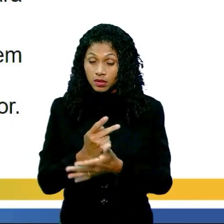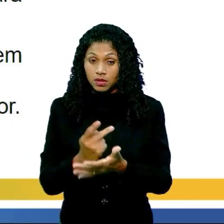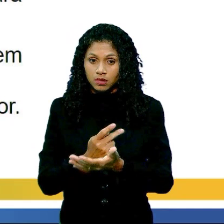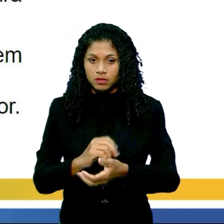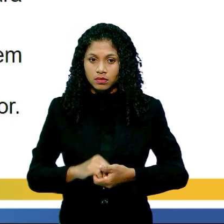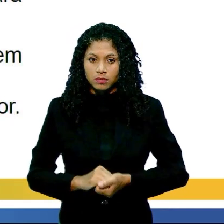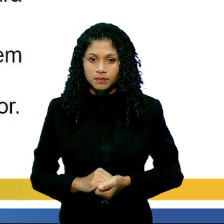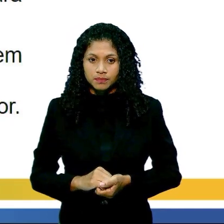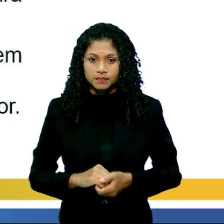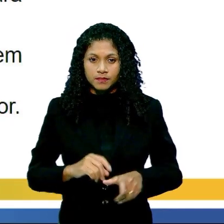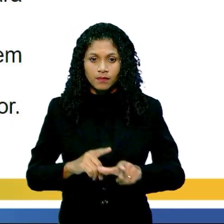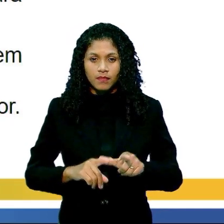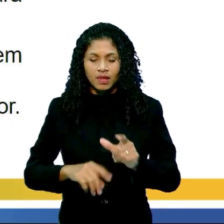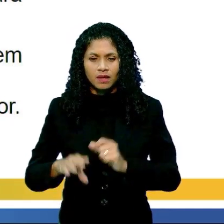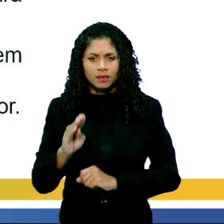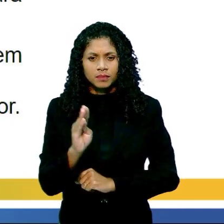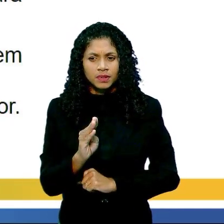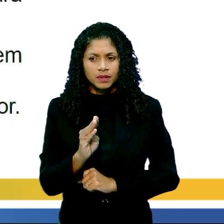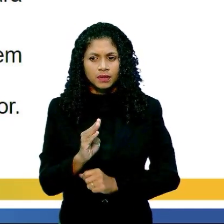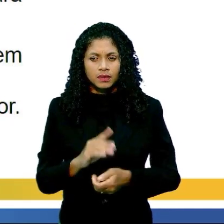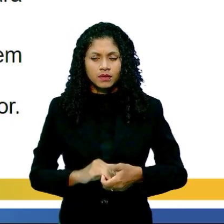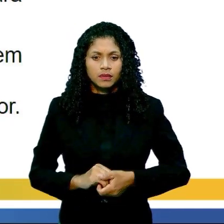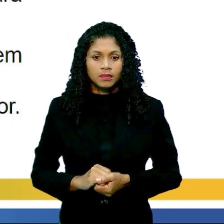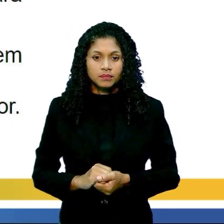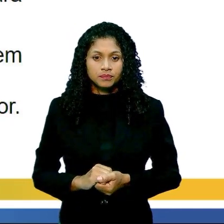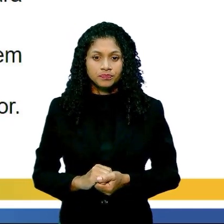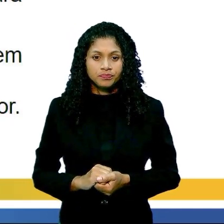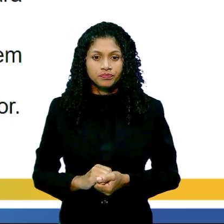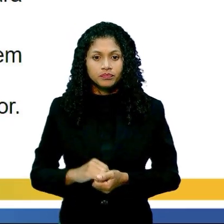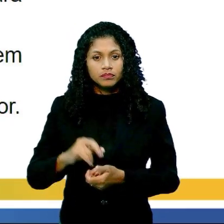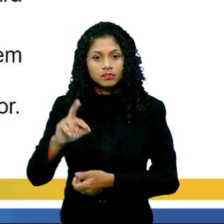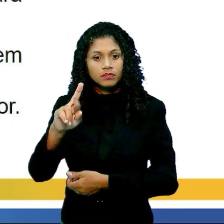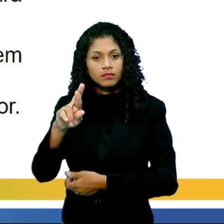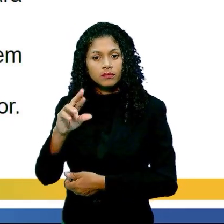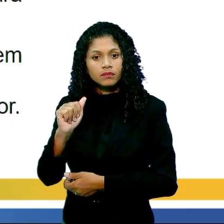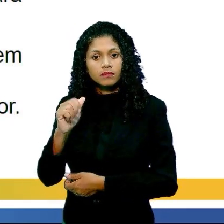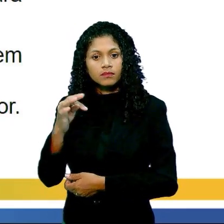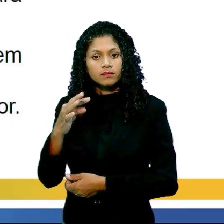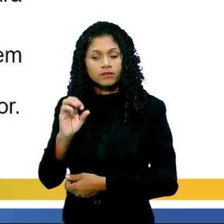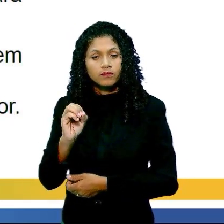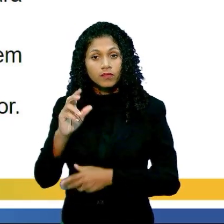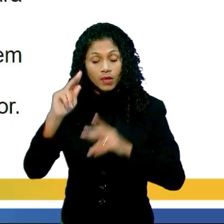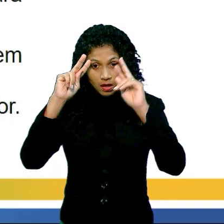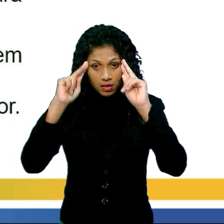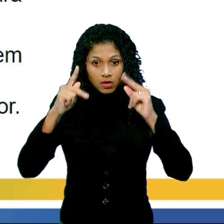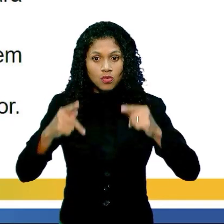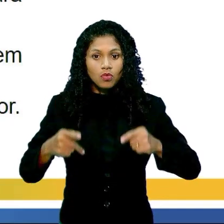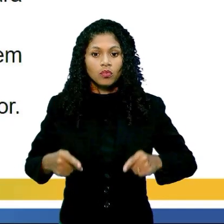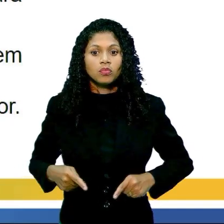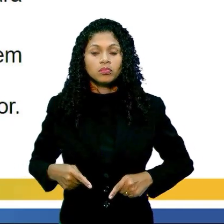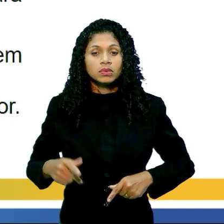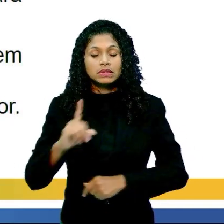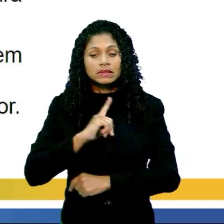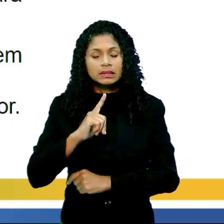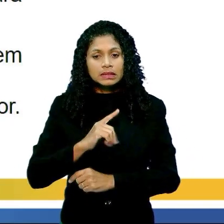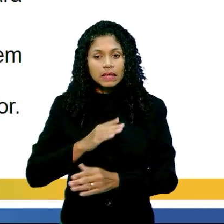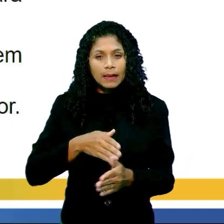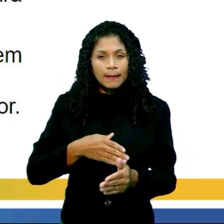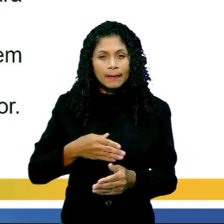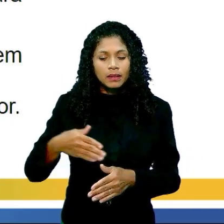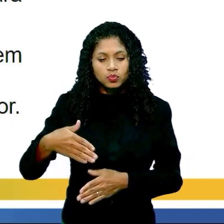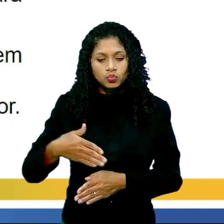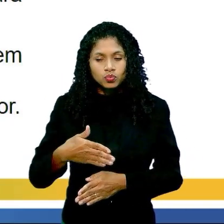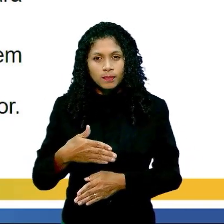ok? Na letra B, nós temos: os ratos e os humanos possuem a mesma via metabólica para a produção